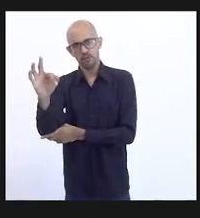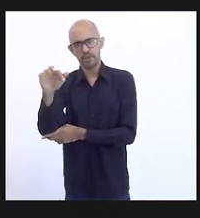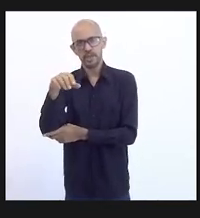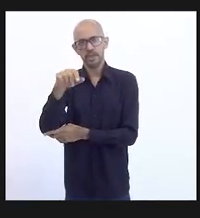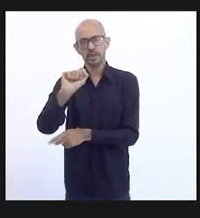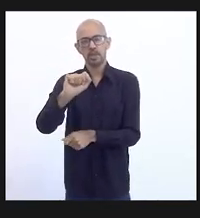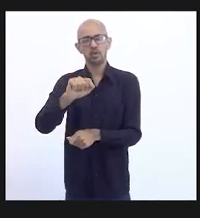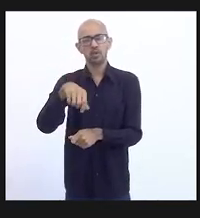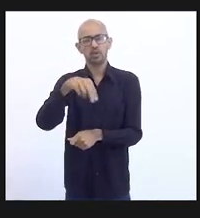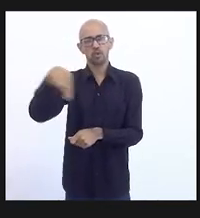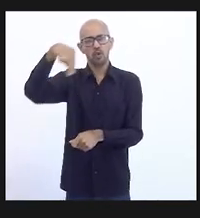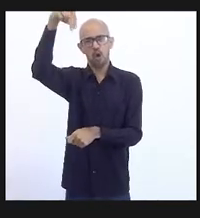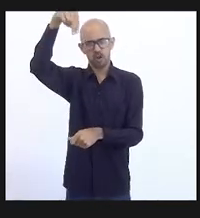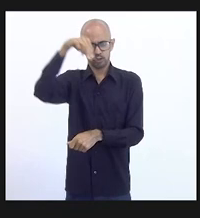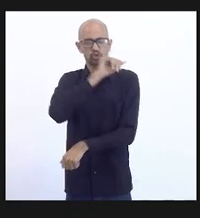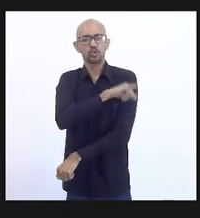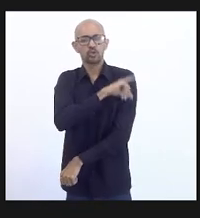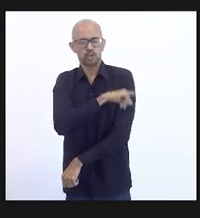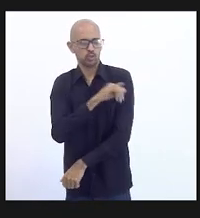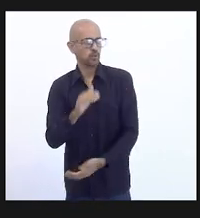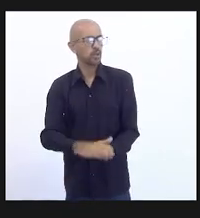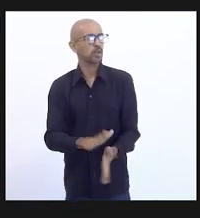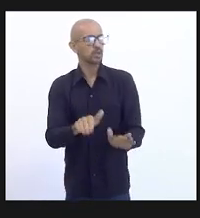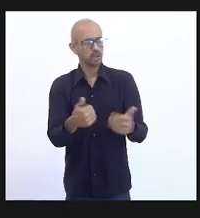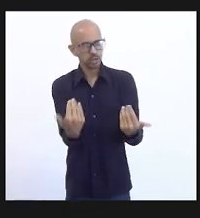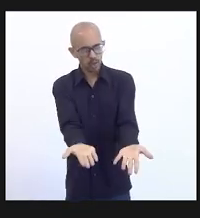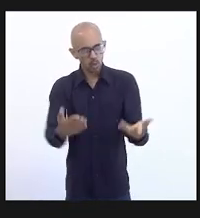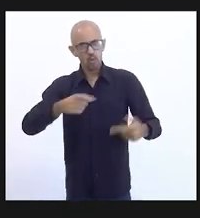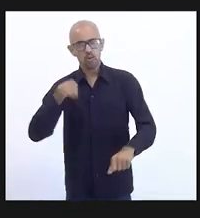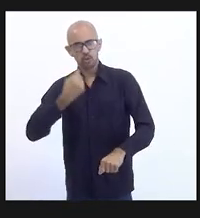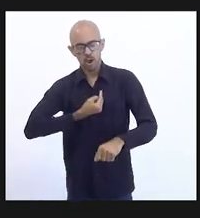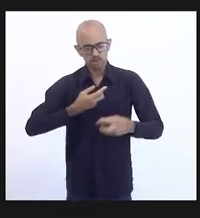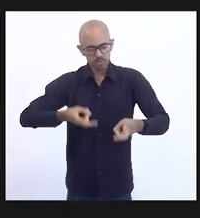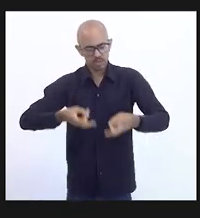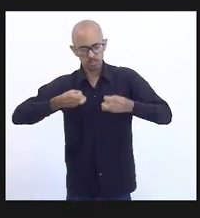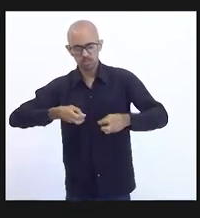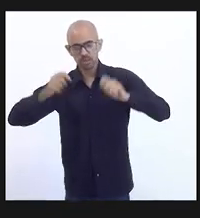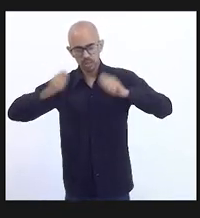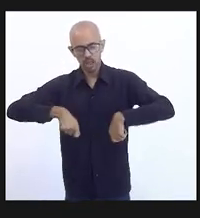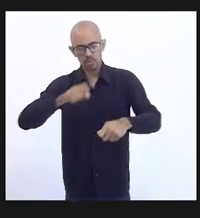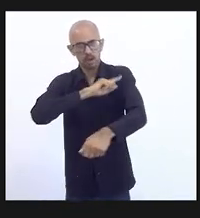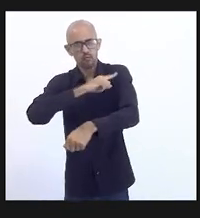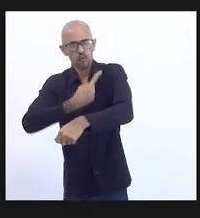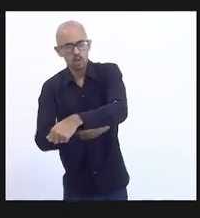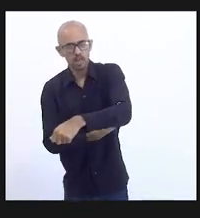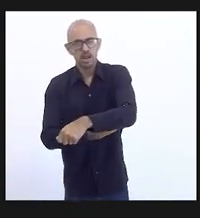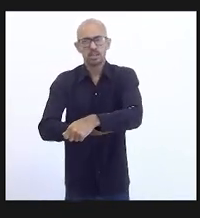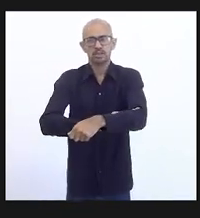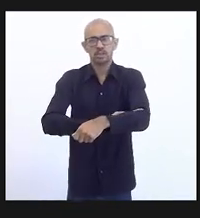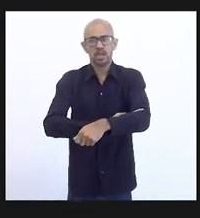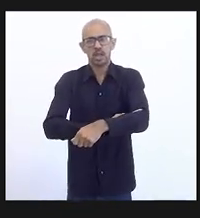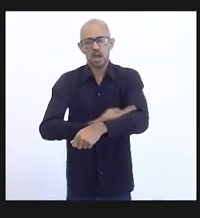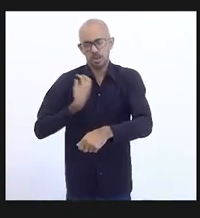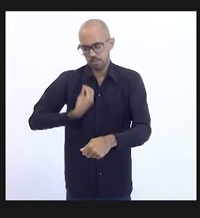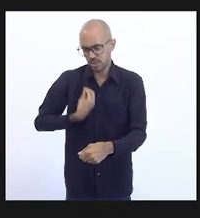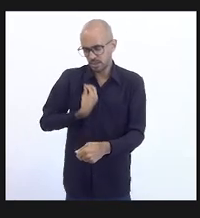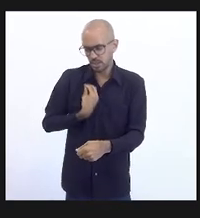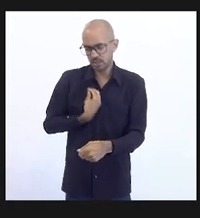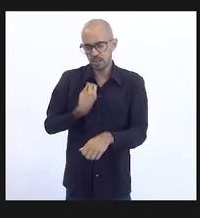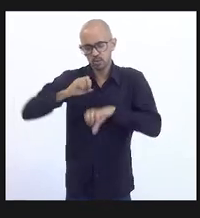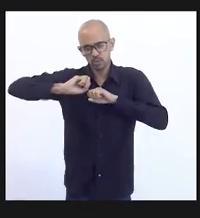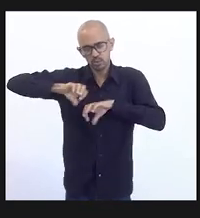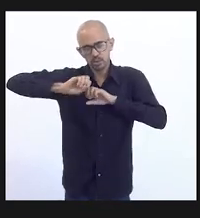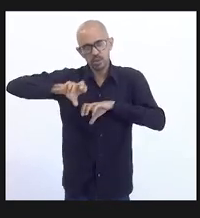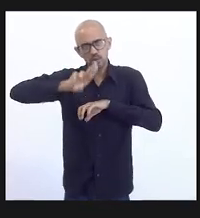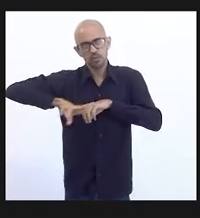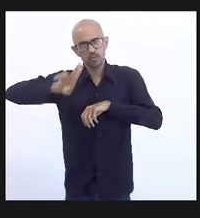que esse projeto de incorporação ele pode fortalecer muito a presença do ensino superior na